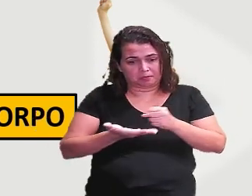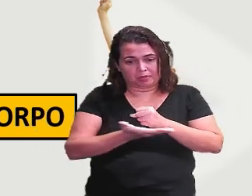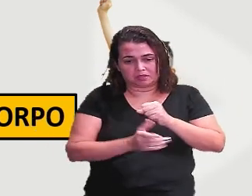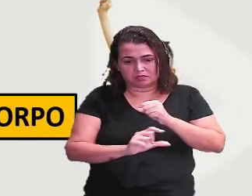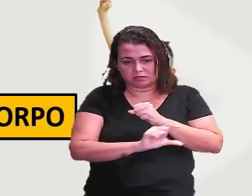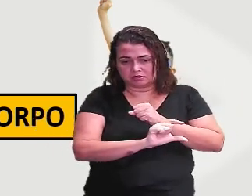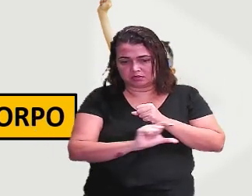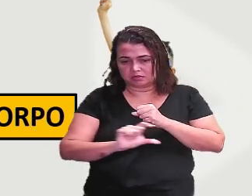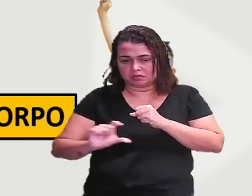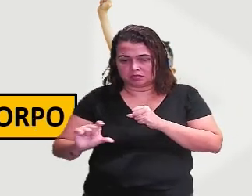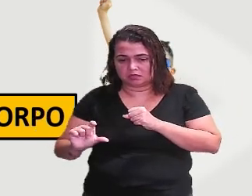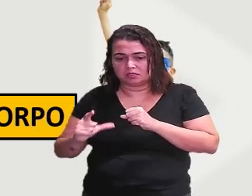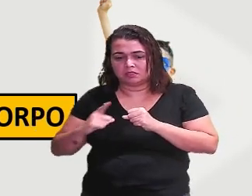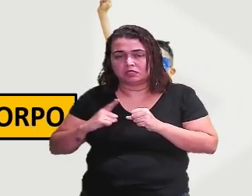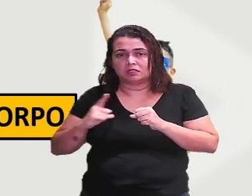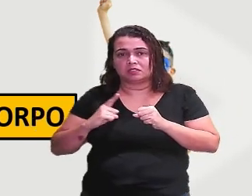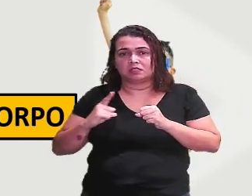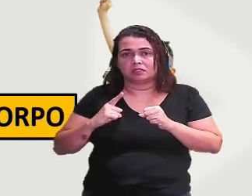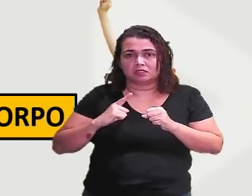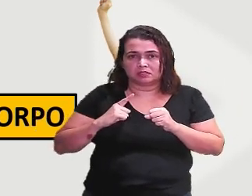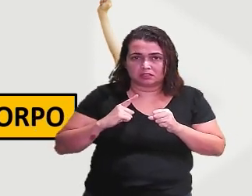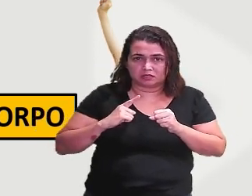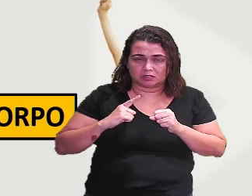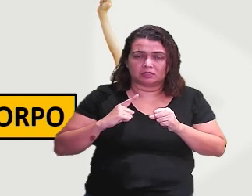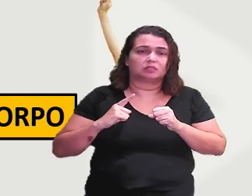pirâmide, vão estar os carboidratos,